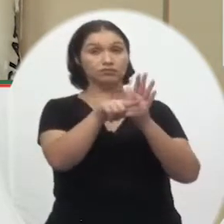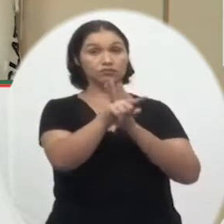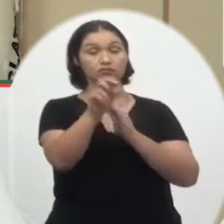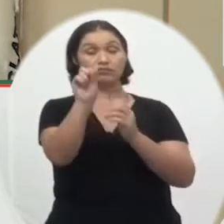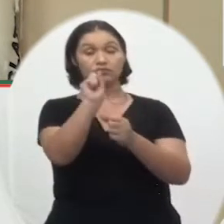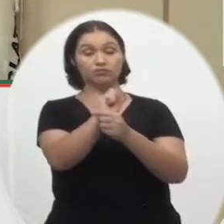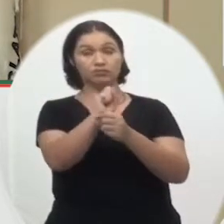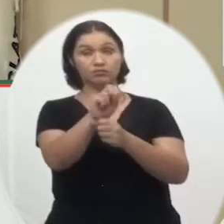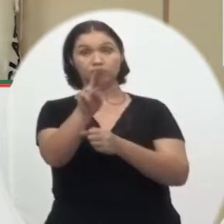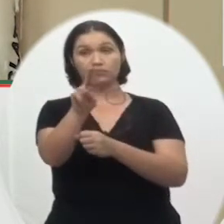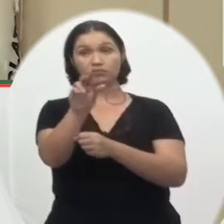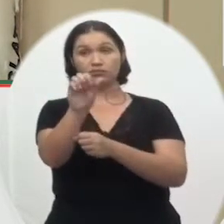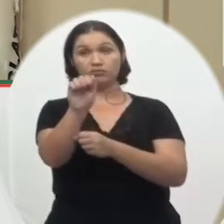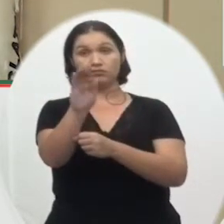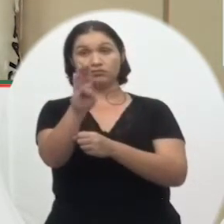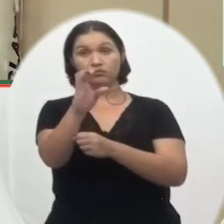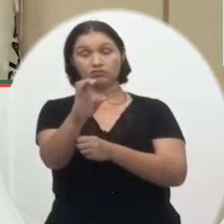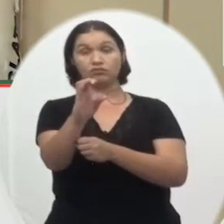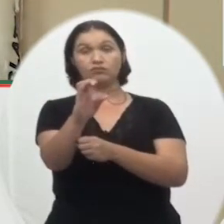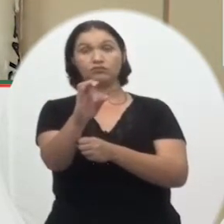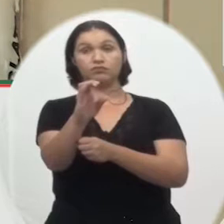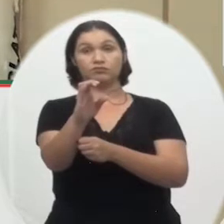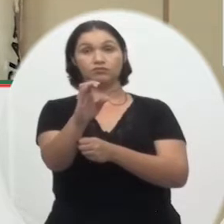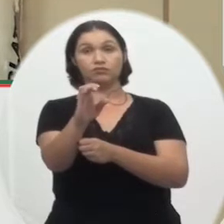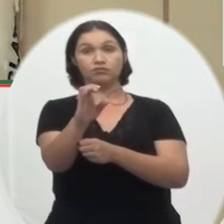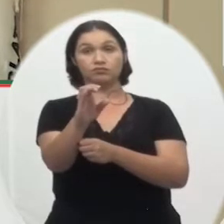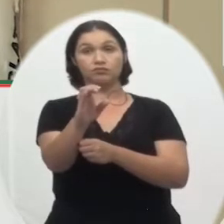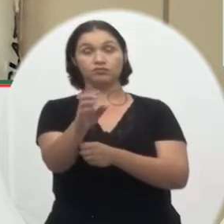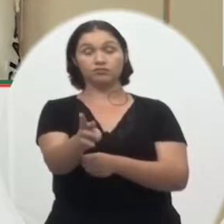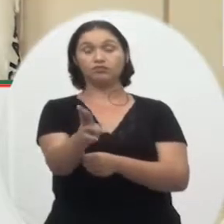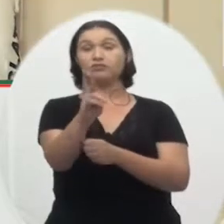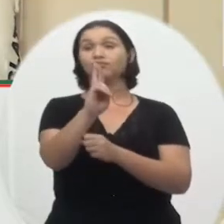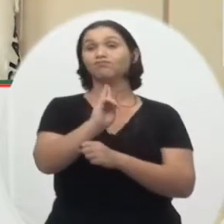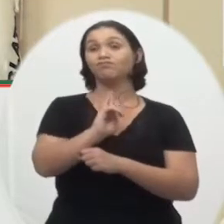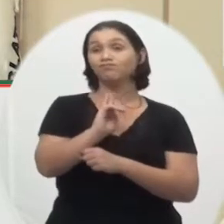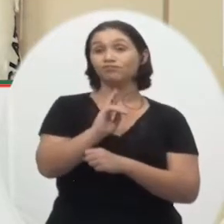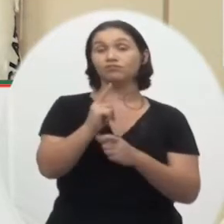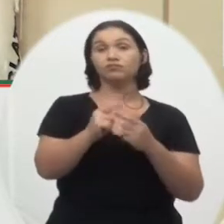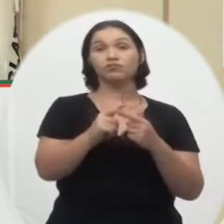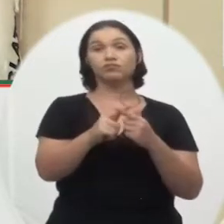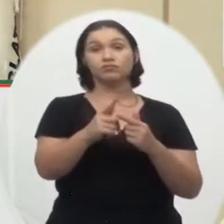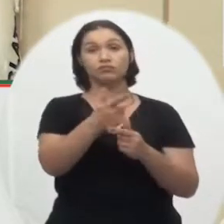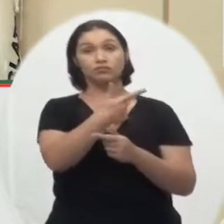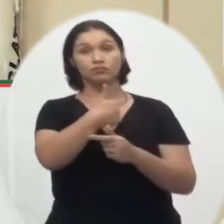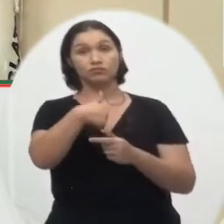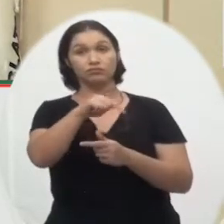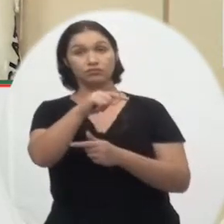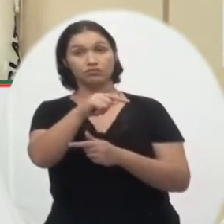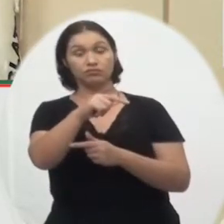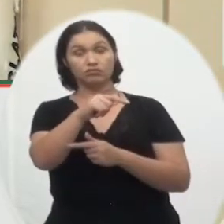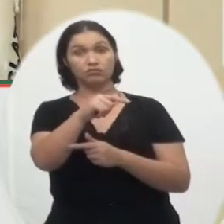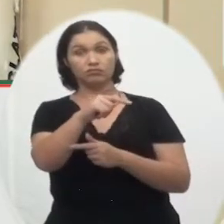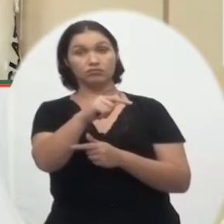esperamos que a UABC, que é o nosso último estágio, que segundo o nosso presidente tem ido, conversado, de repente está conversando com a pessoa